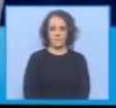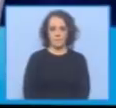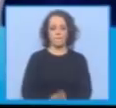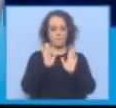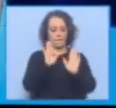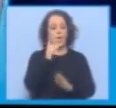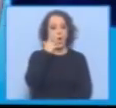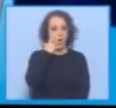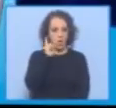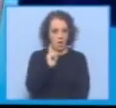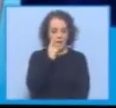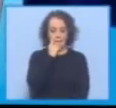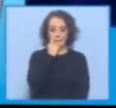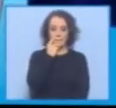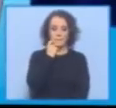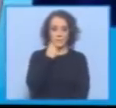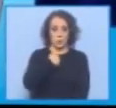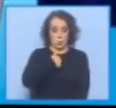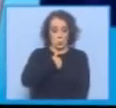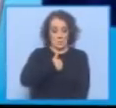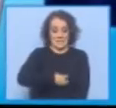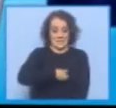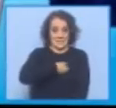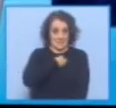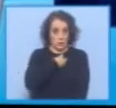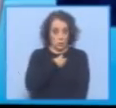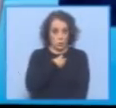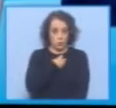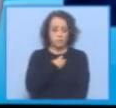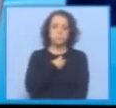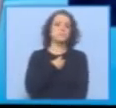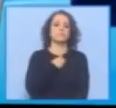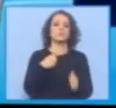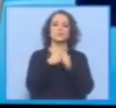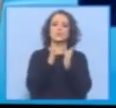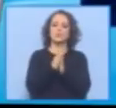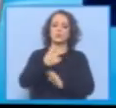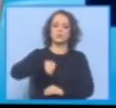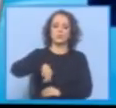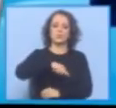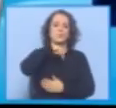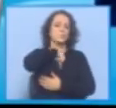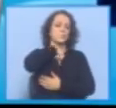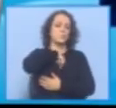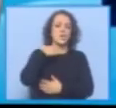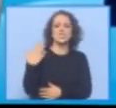Olha, aquilo que eu sinto, não? Todos temos uma chamada profunda desde o interior.